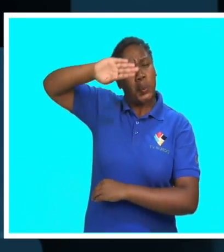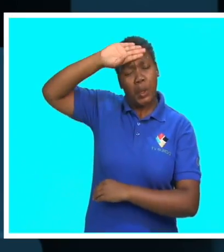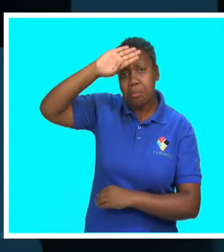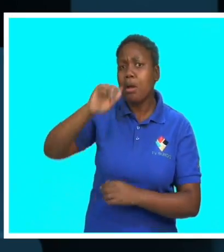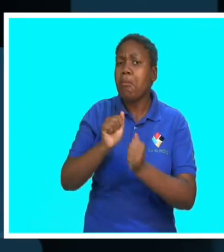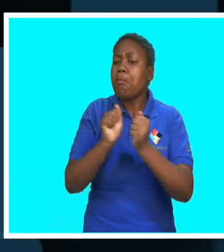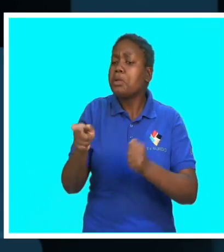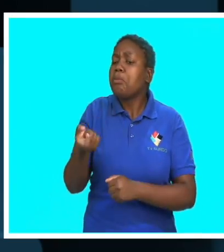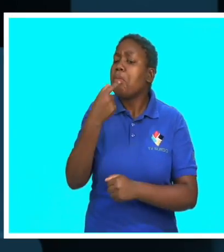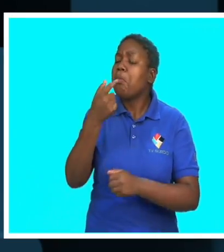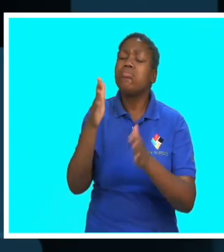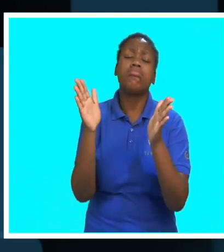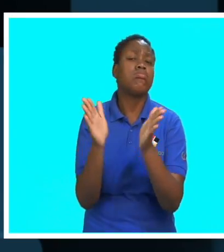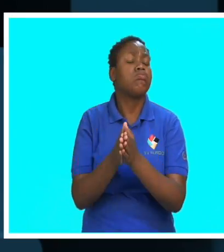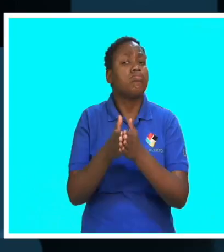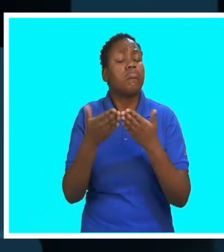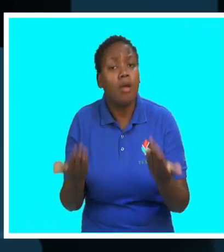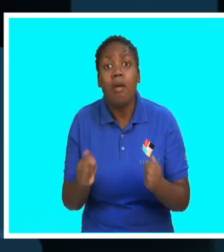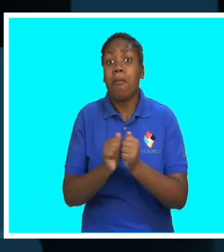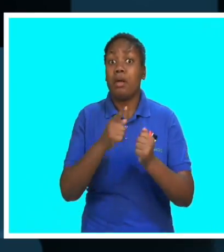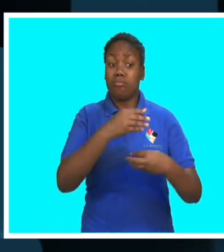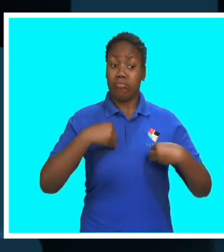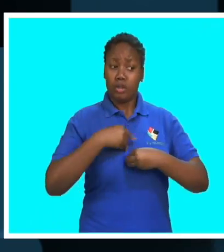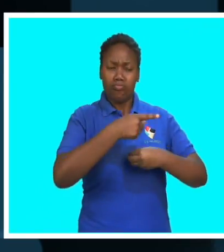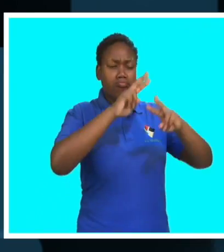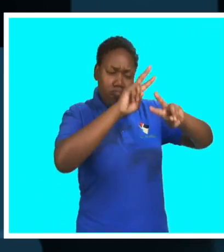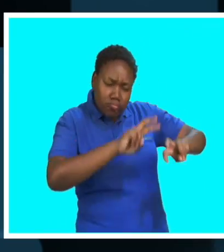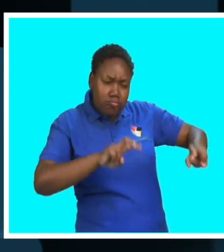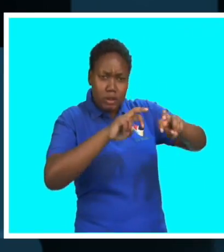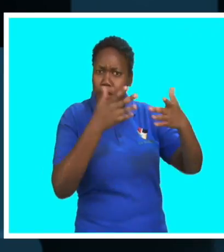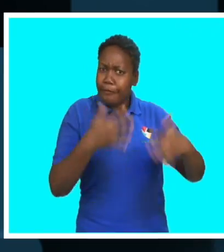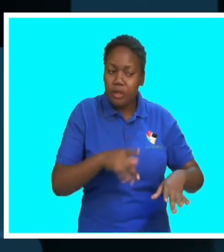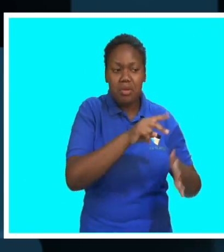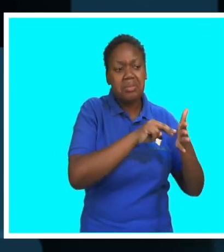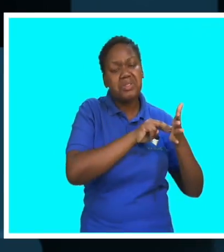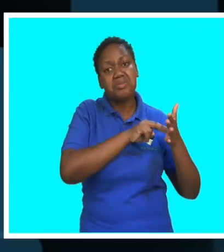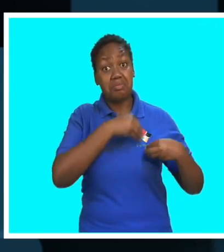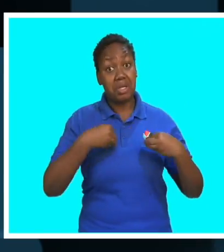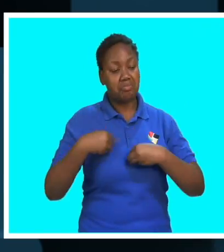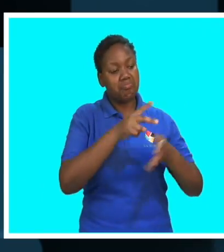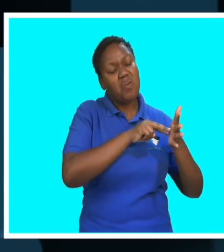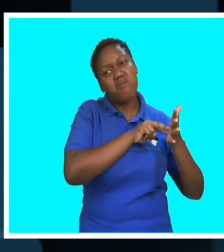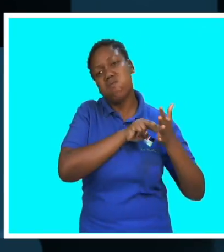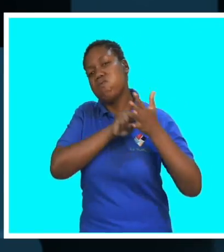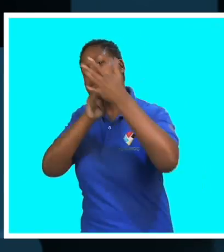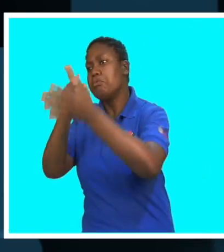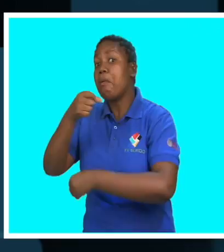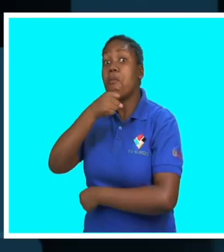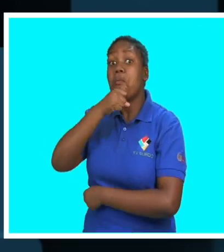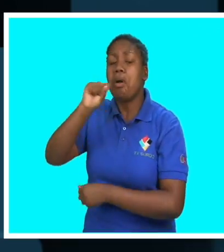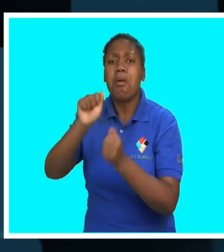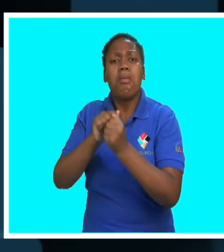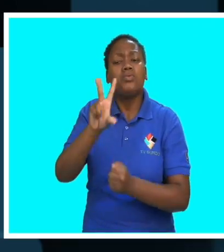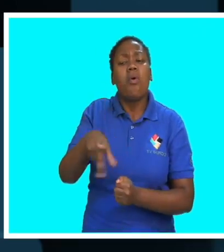o cancro, Américo Manhessa iniciou de imediato o tratamento e já tinha uma operação marcada. Mas, seu médico